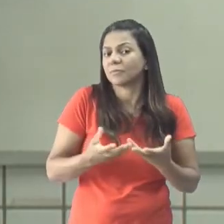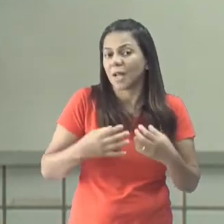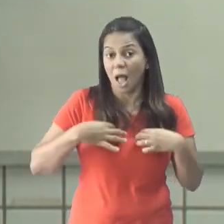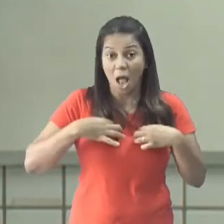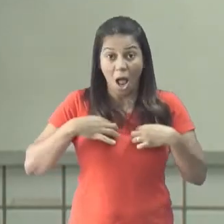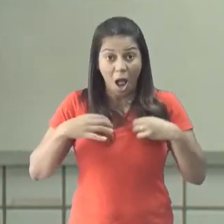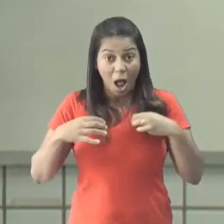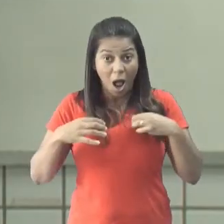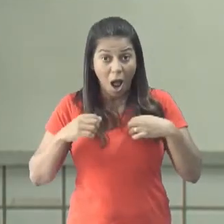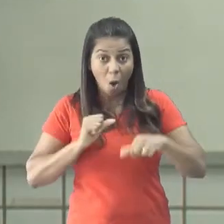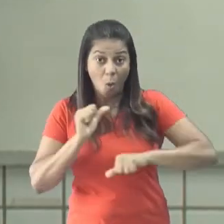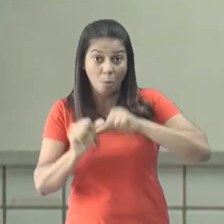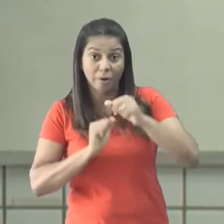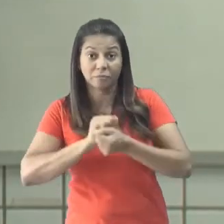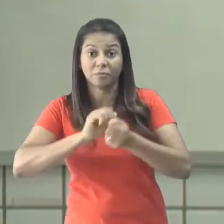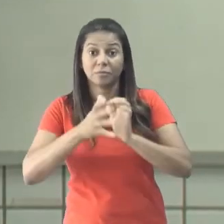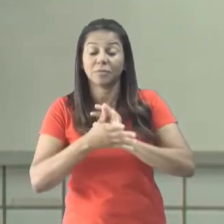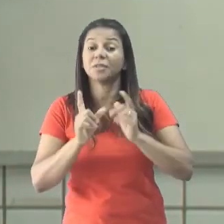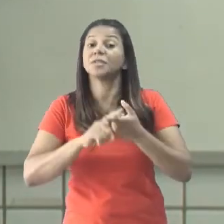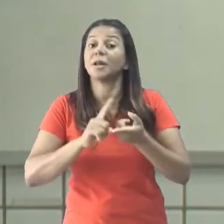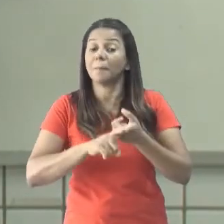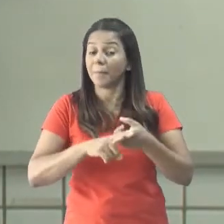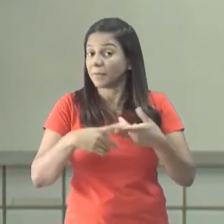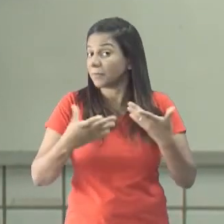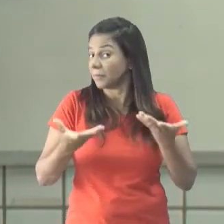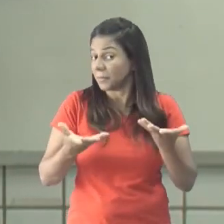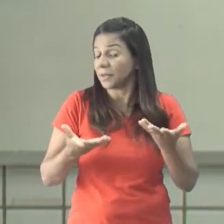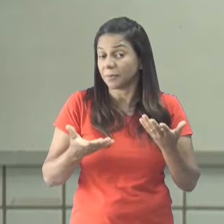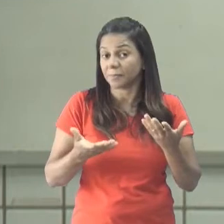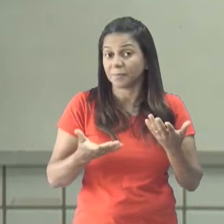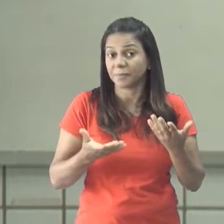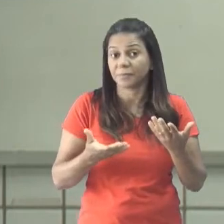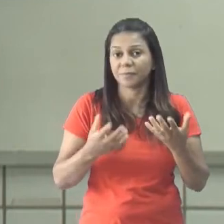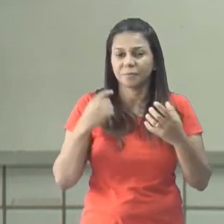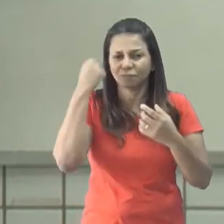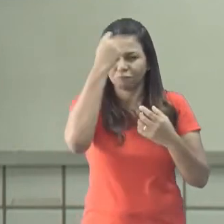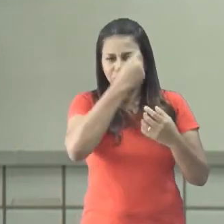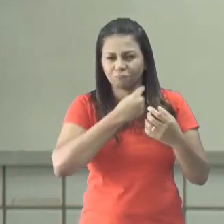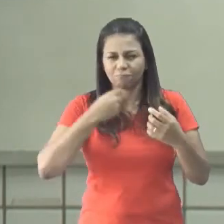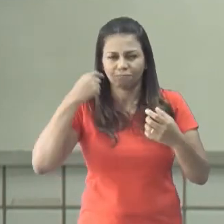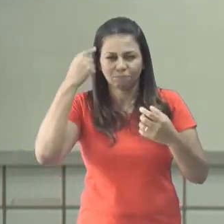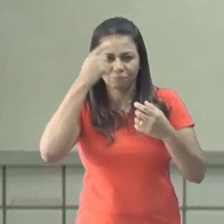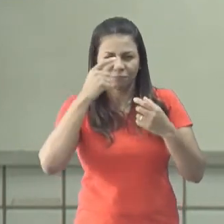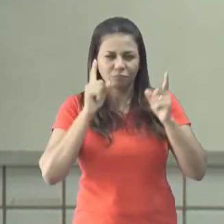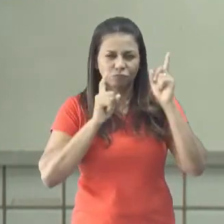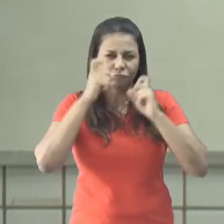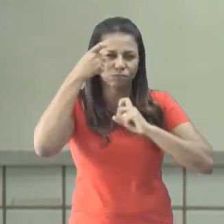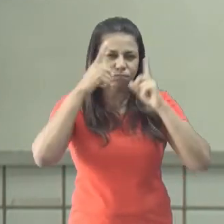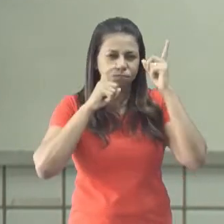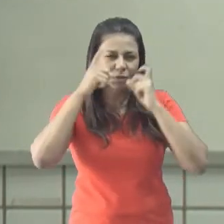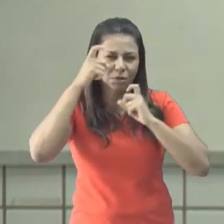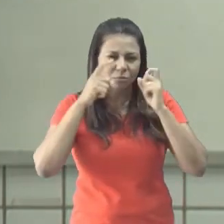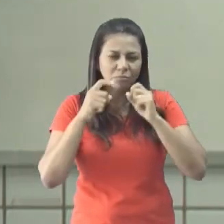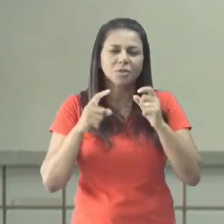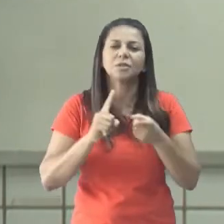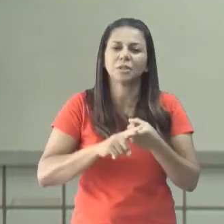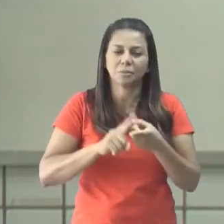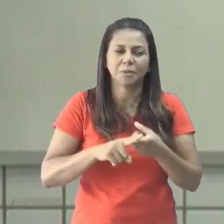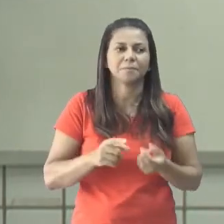roupas que eles deverão utilizar, a expressão facial também vem presente nesse